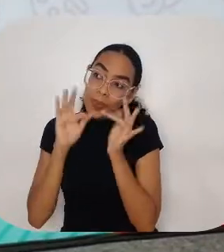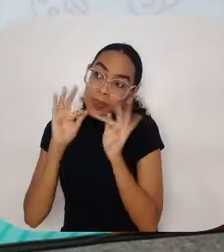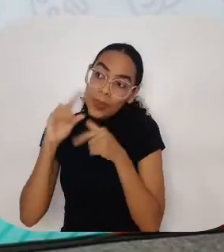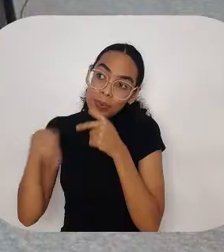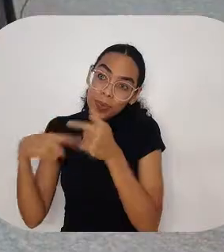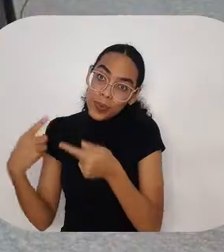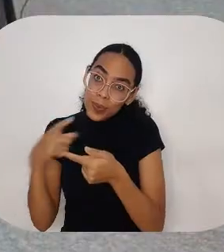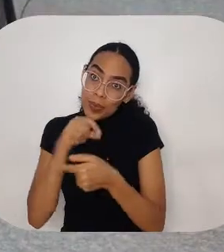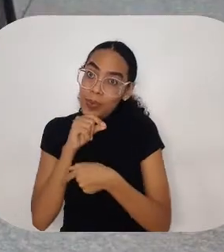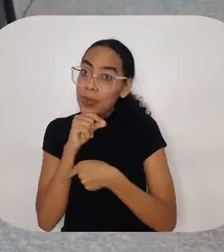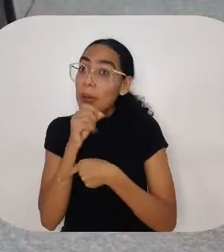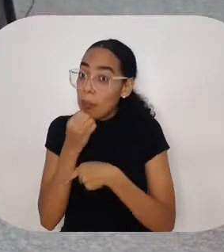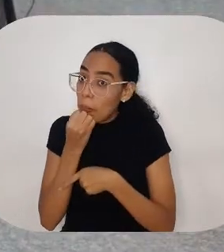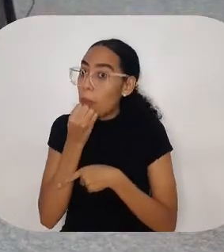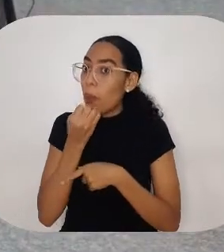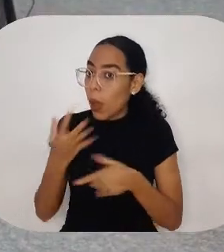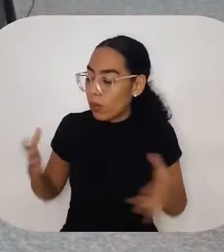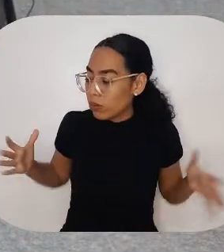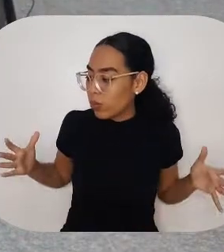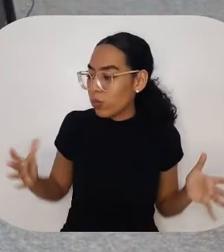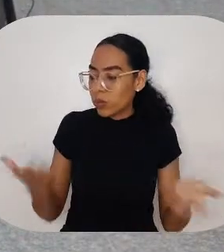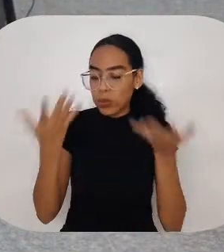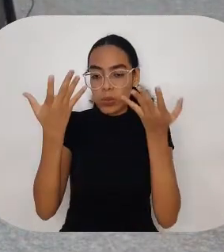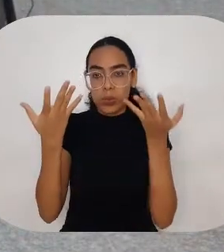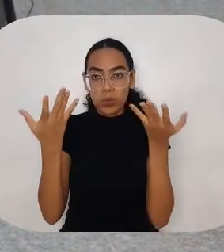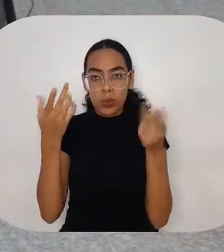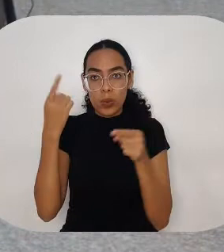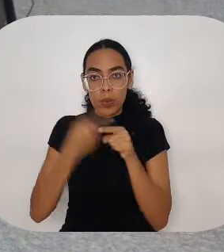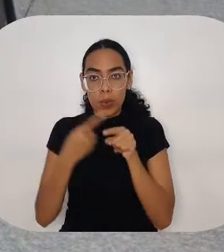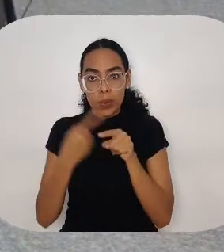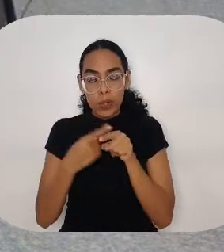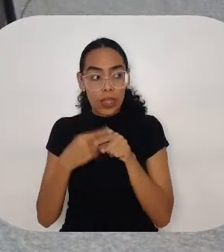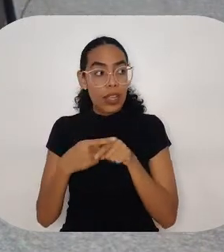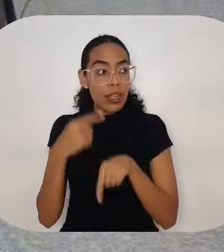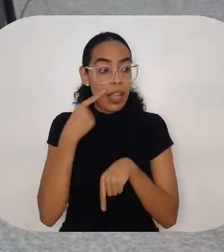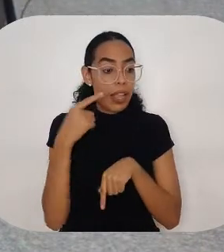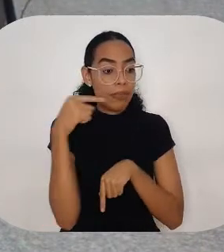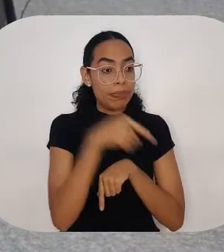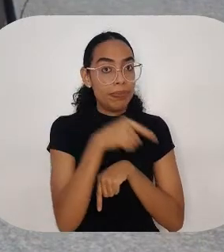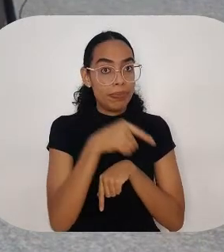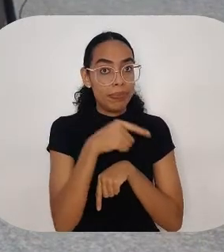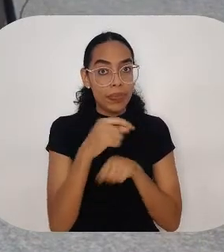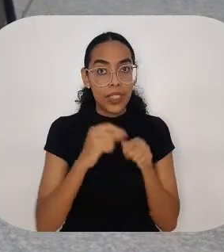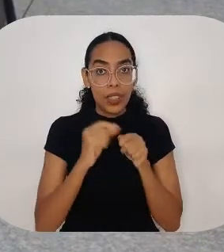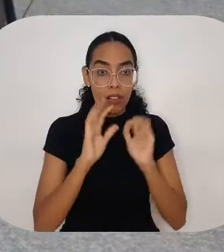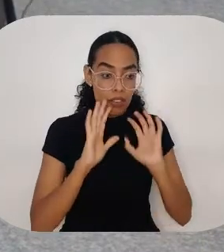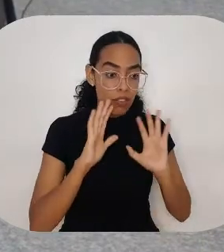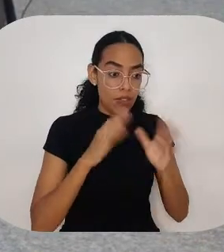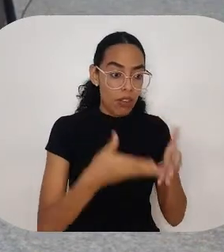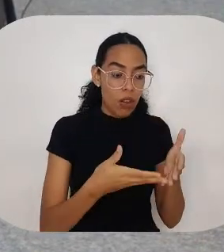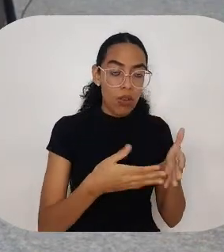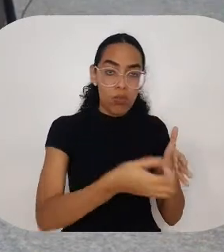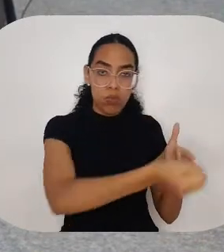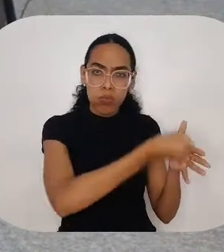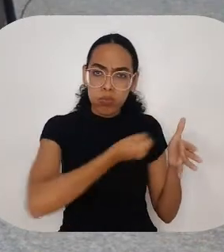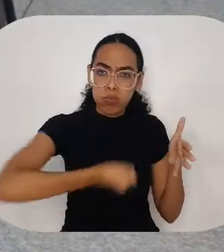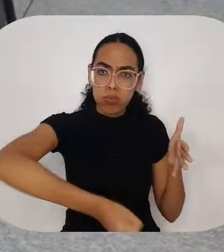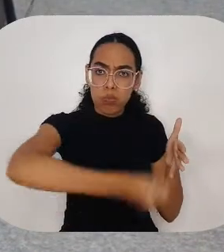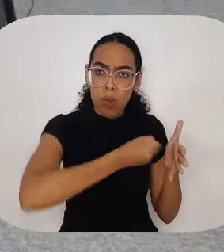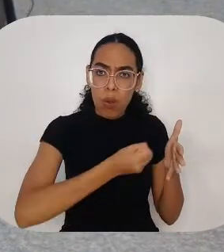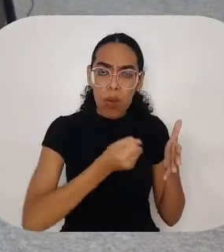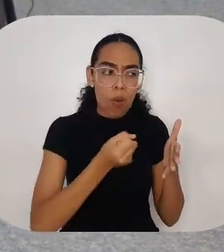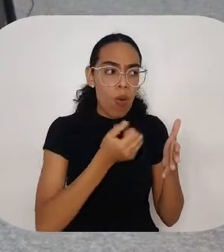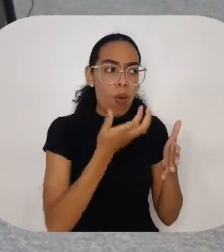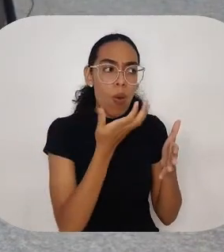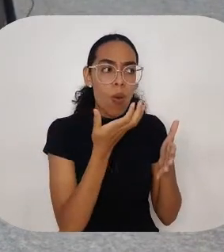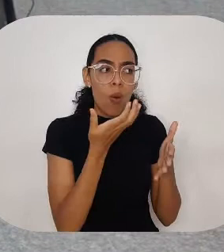filho, pense no São João arretado. Imagino. Porque o lado de lá pode se concentrar com tranquilidade no